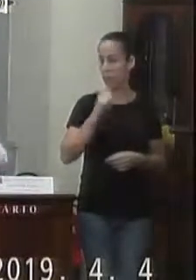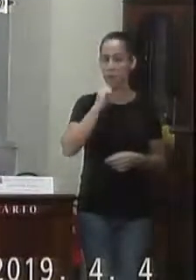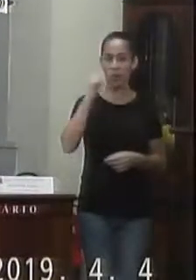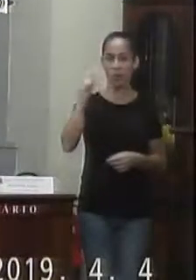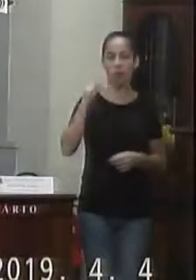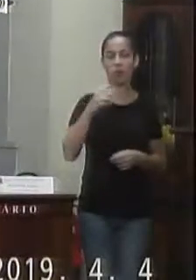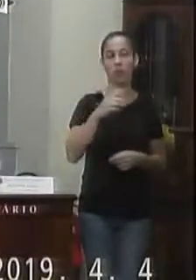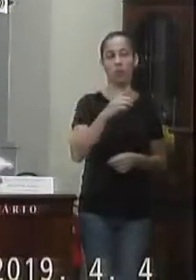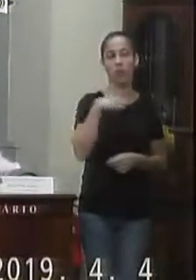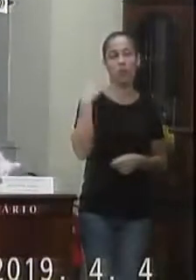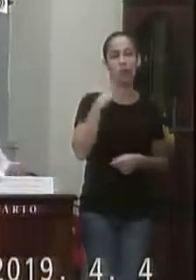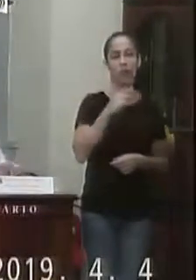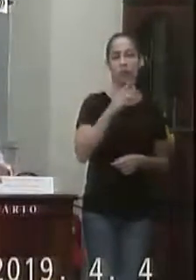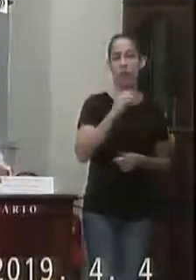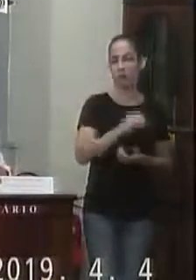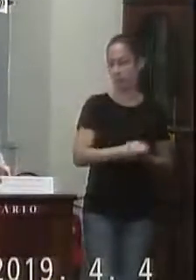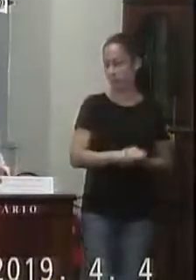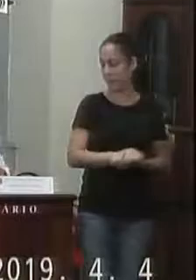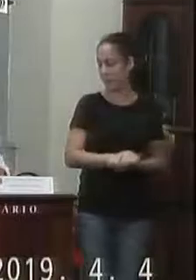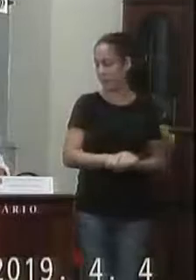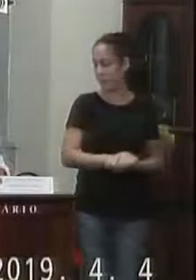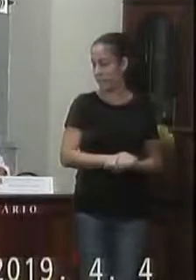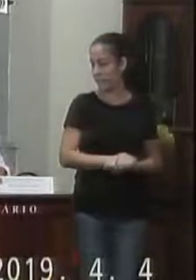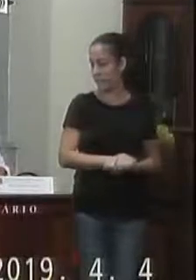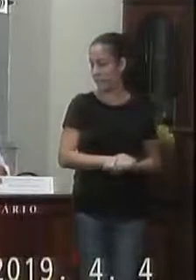vereador Pedro Paulo Magalhães Graça.